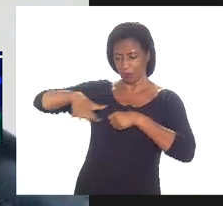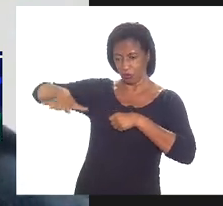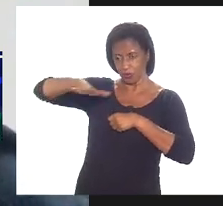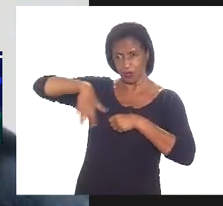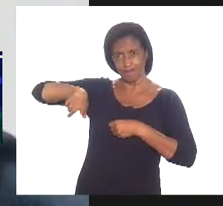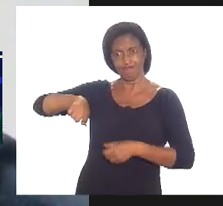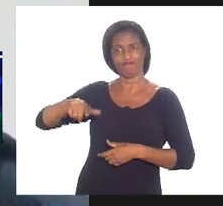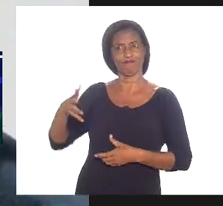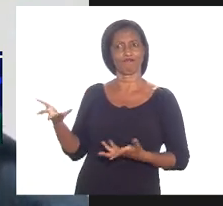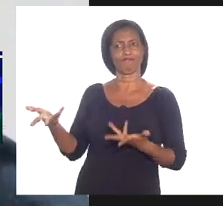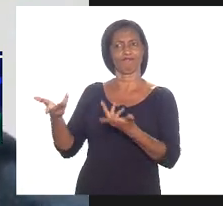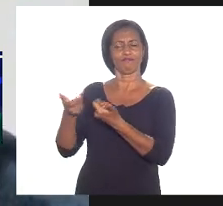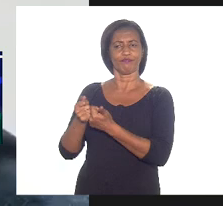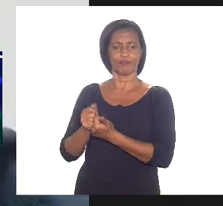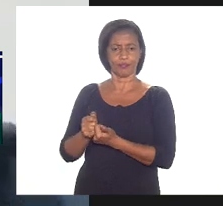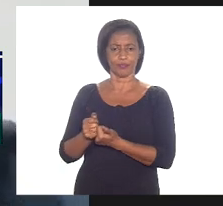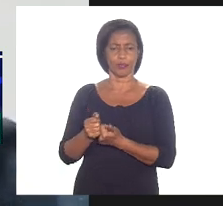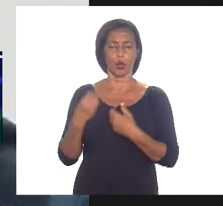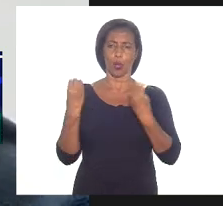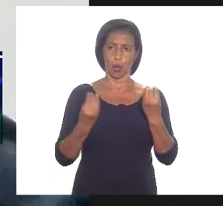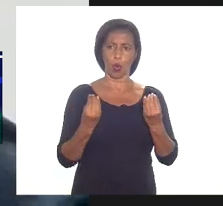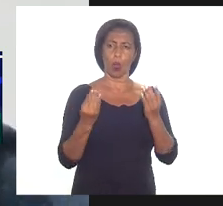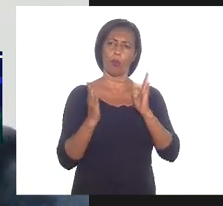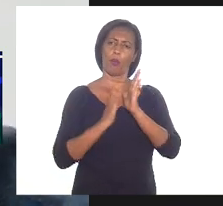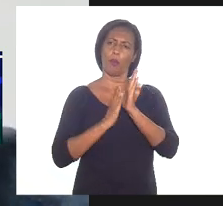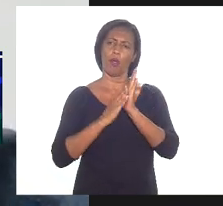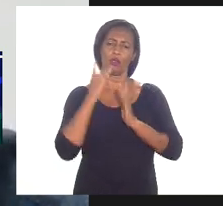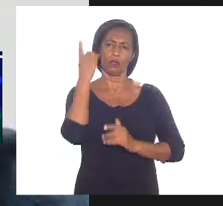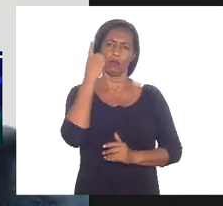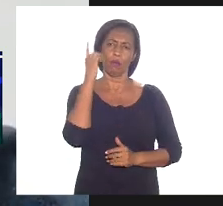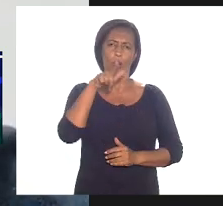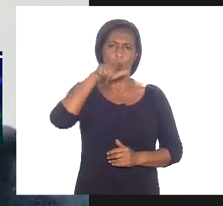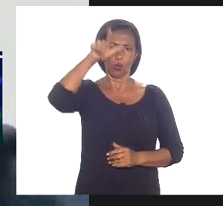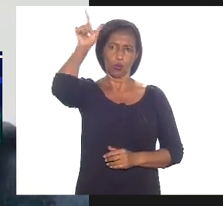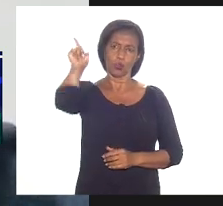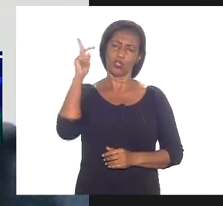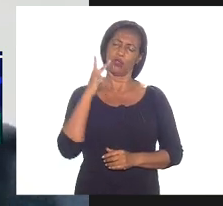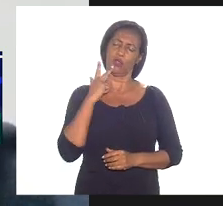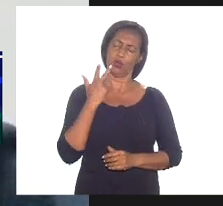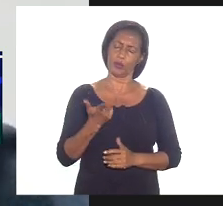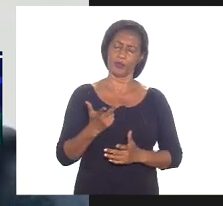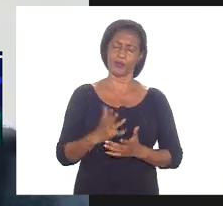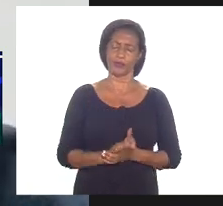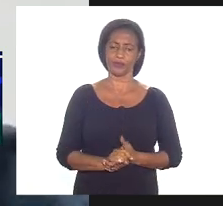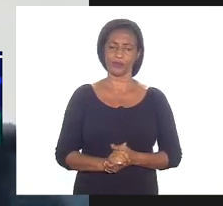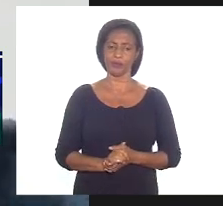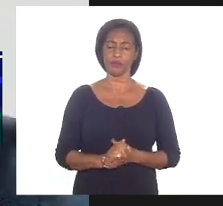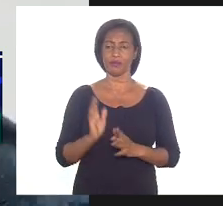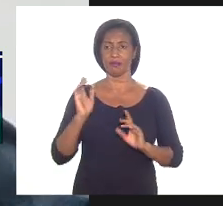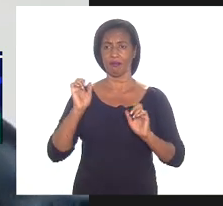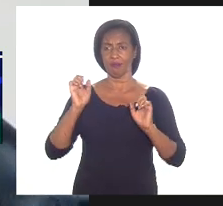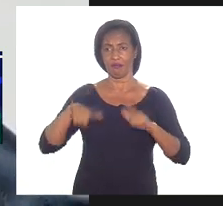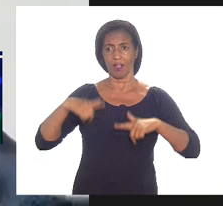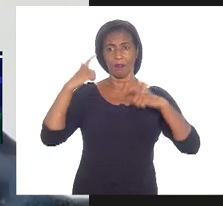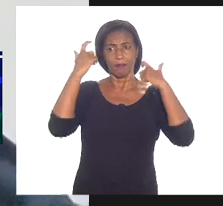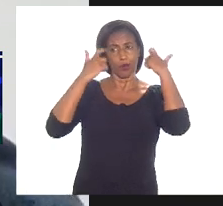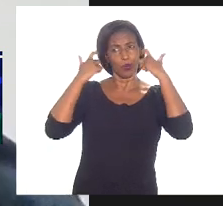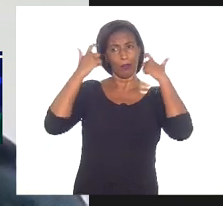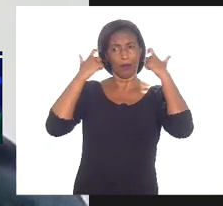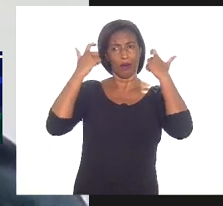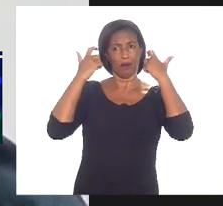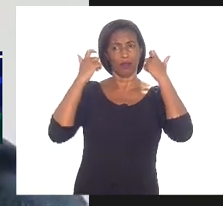valorizada é como próprio Deputado Luiz Paulo disse é é bastante preocupante que